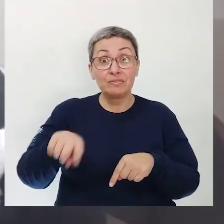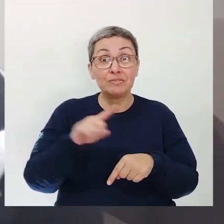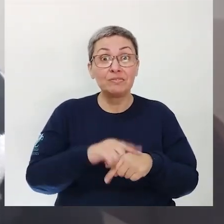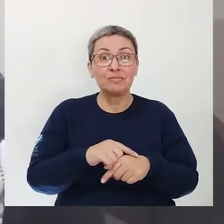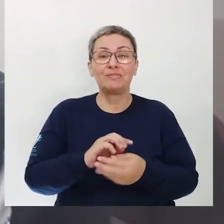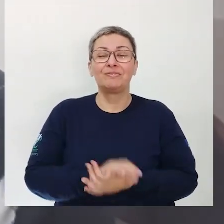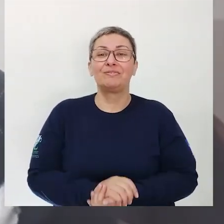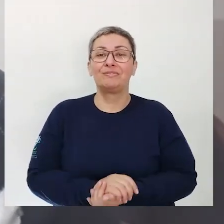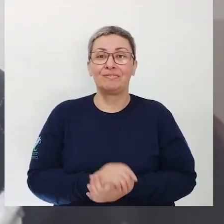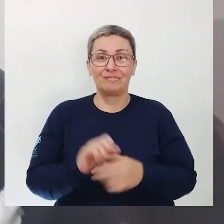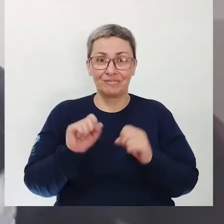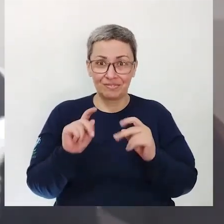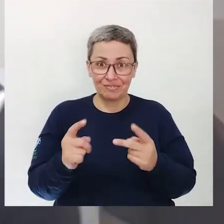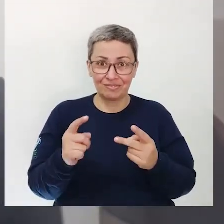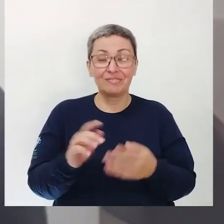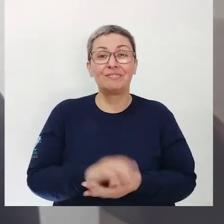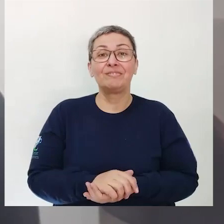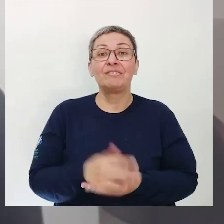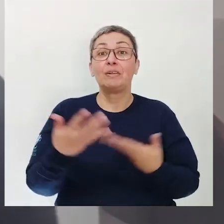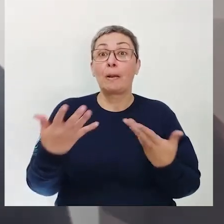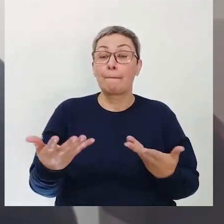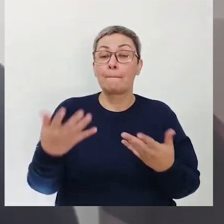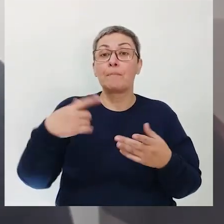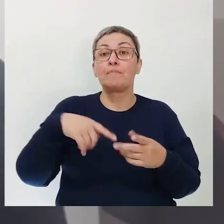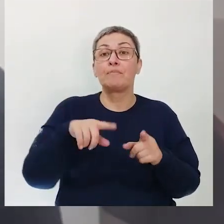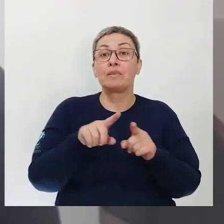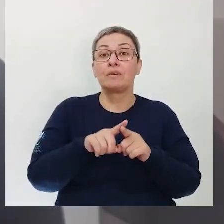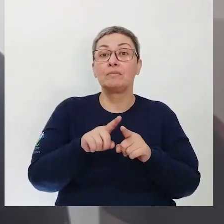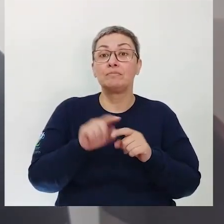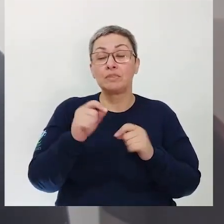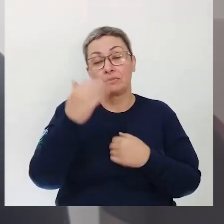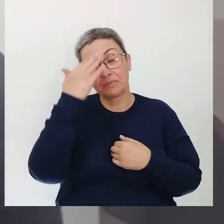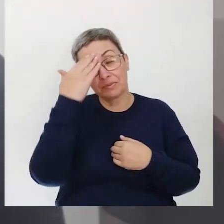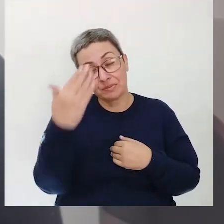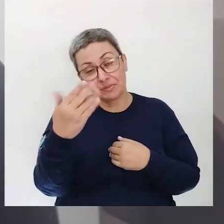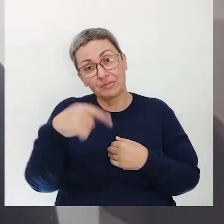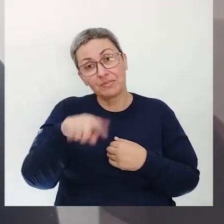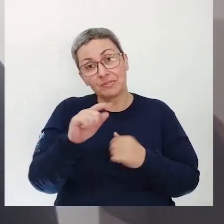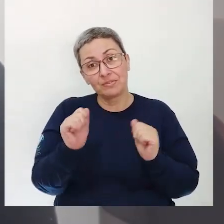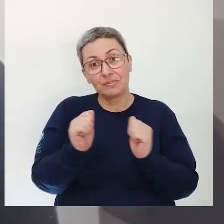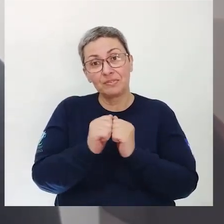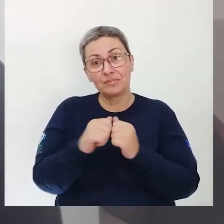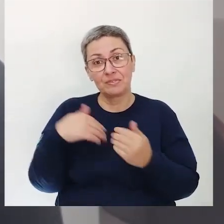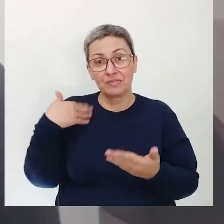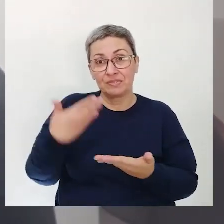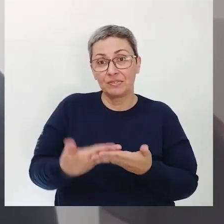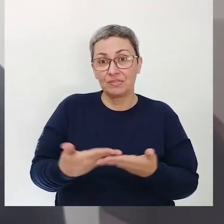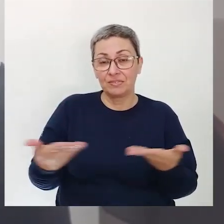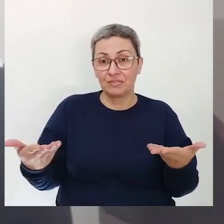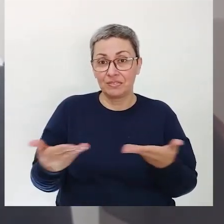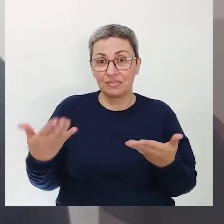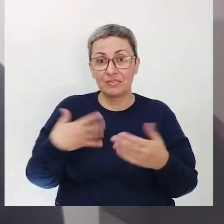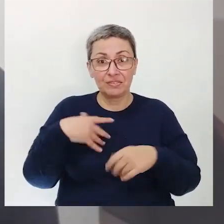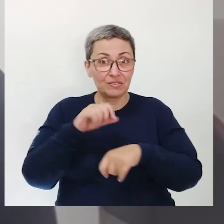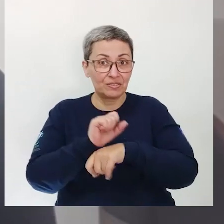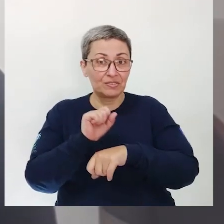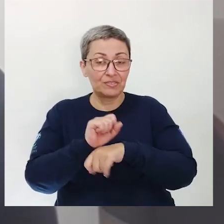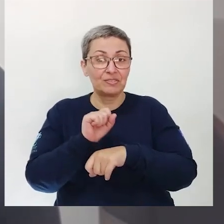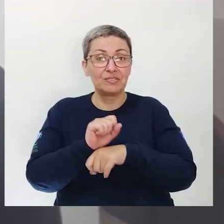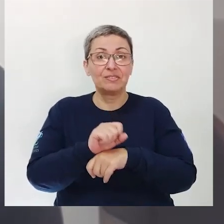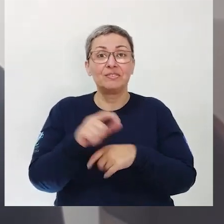de vocês, tá certo, pessoal? Então tá. Muito obrigado por você estar com a gente até agora.